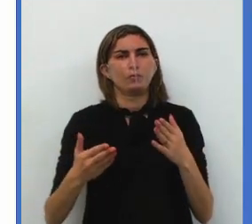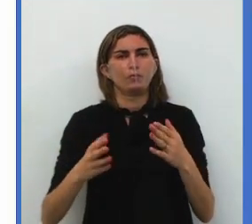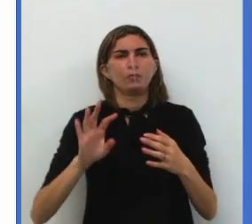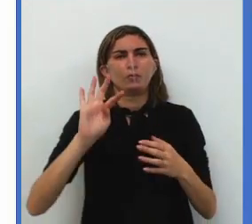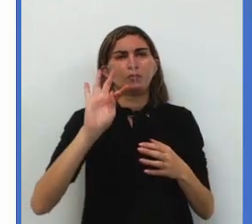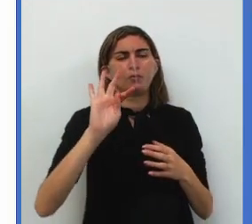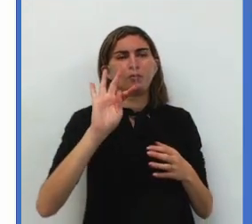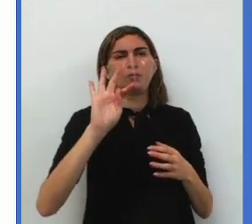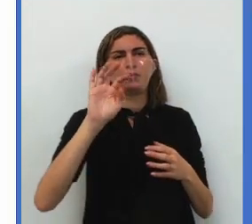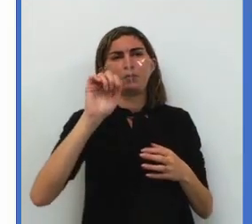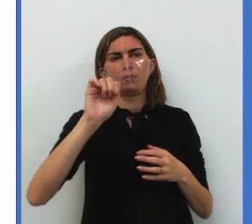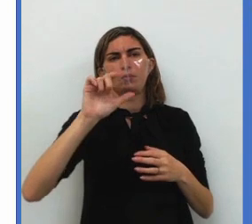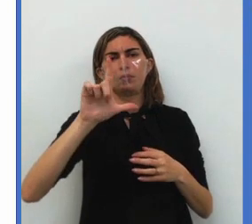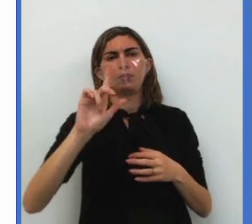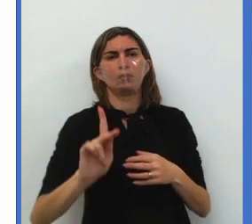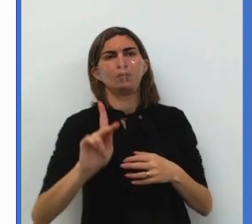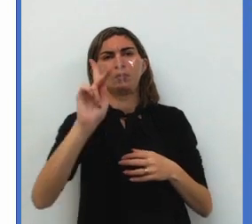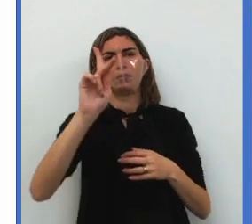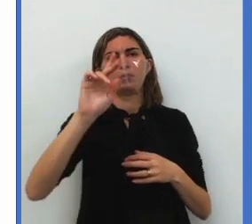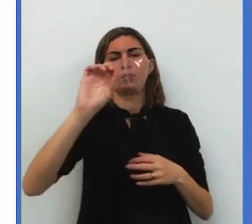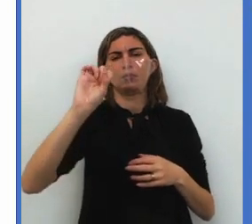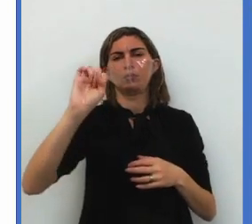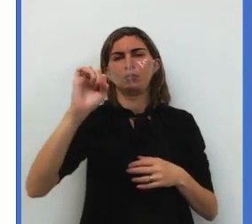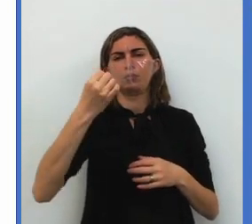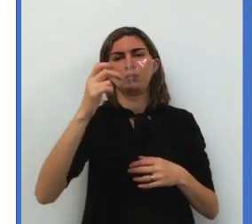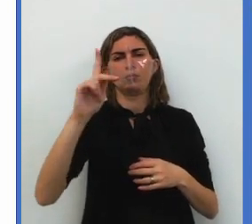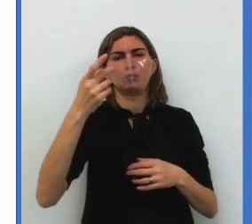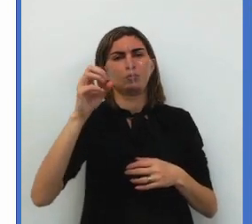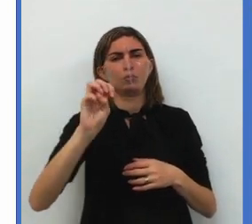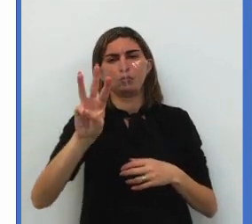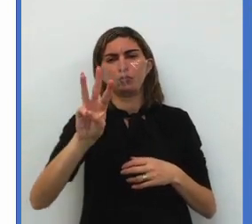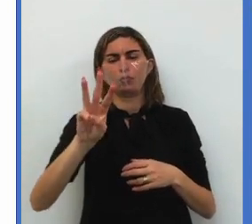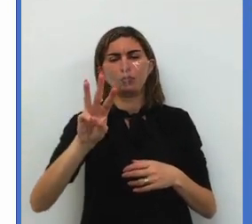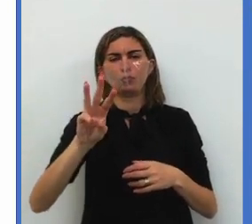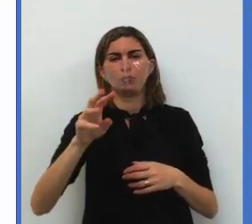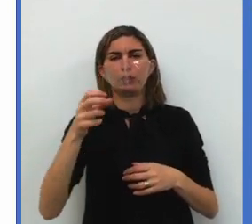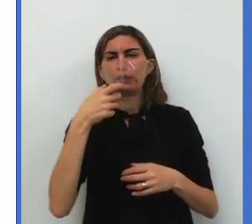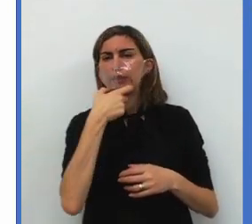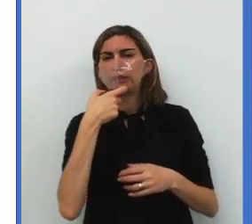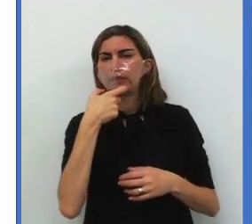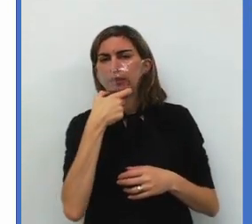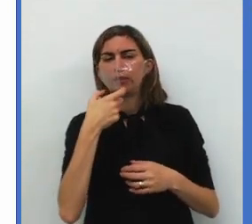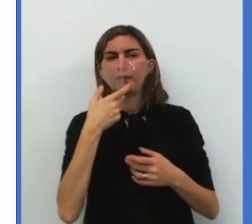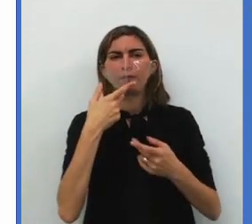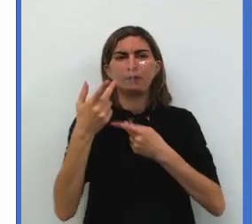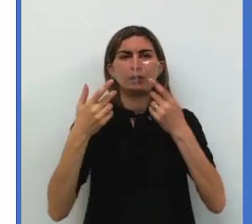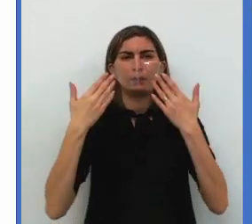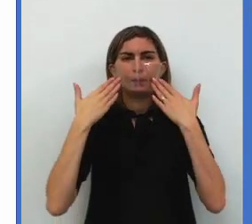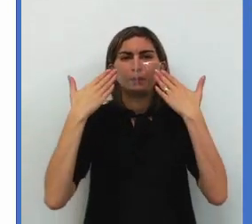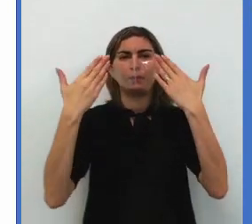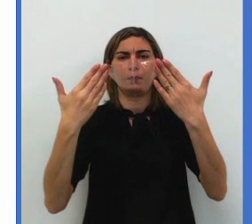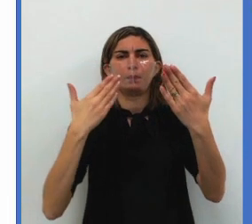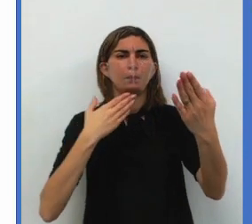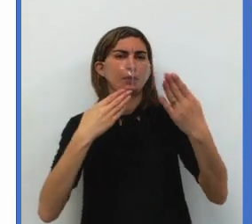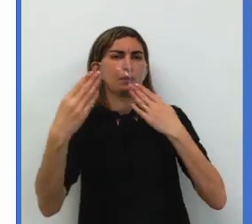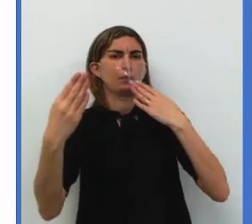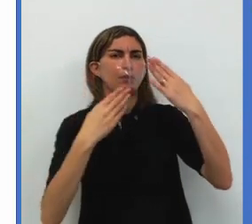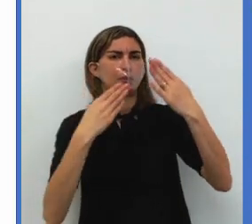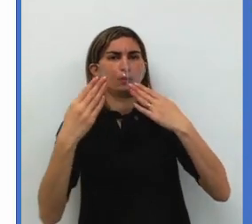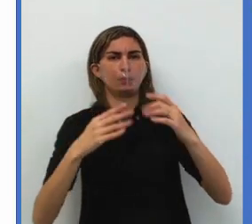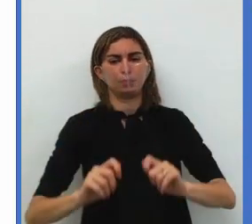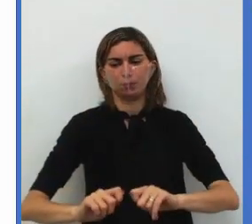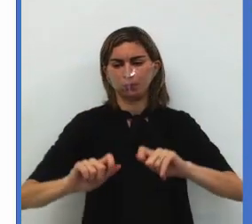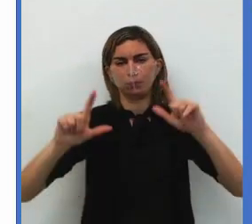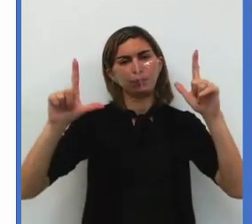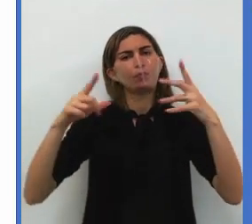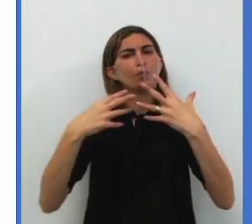talk show. É um termo em inglês que quer dizer o quê? Exibição de uma conversa, de um bate-papo. É